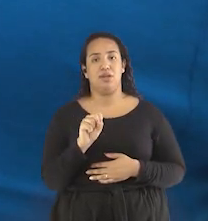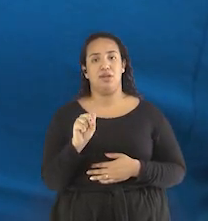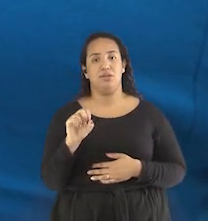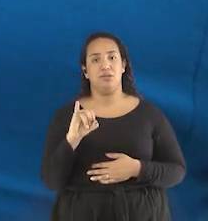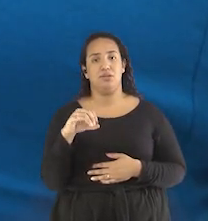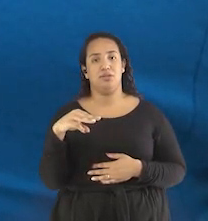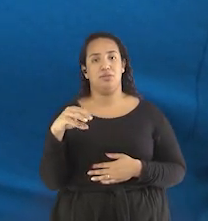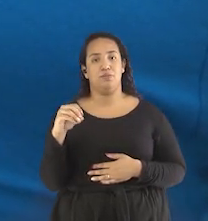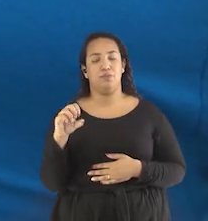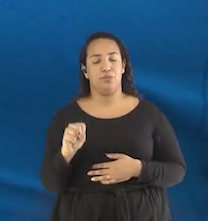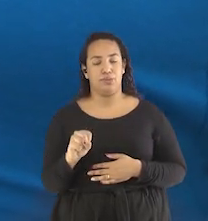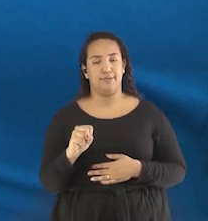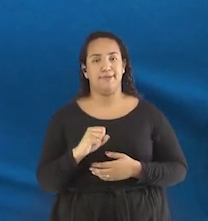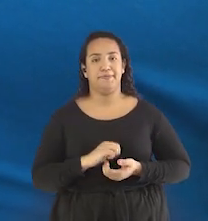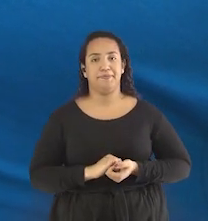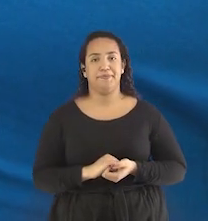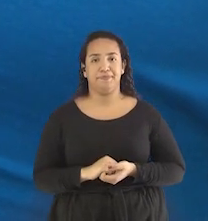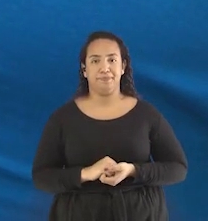centésimos.